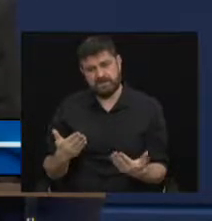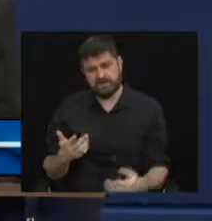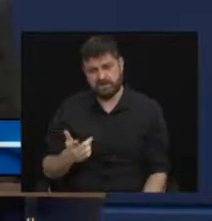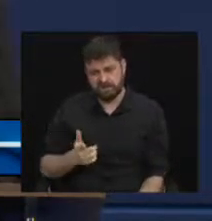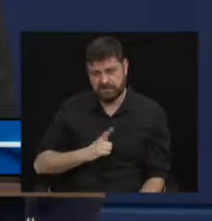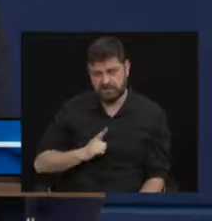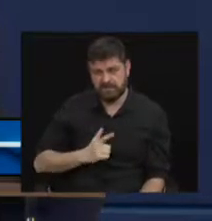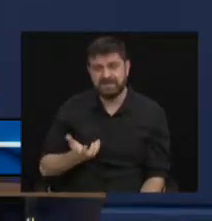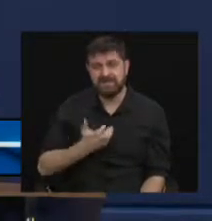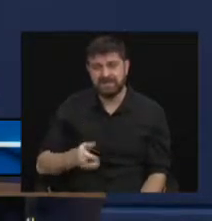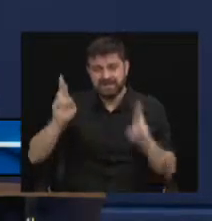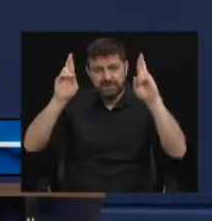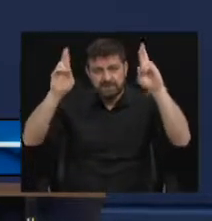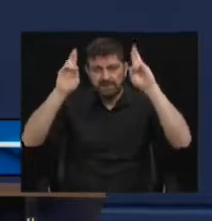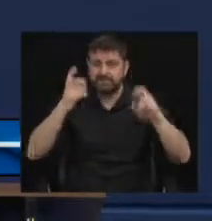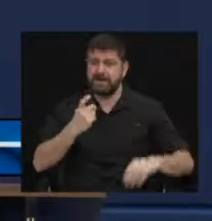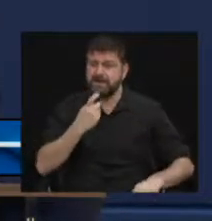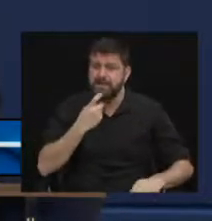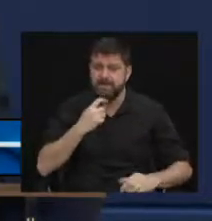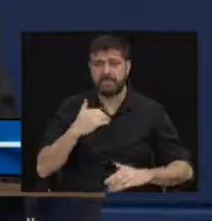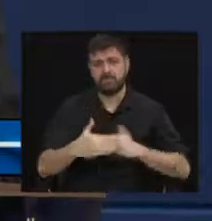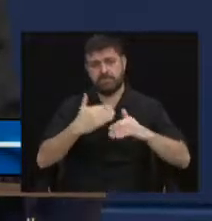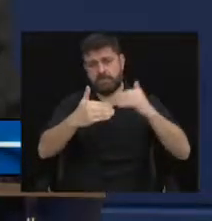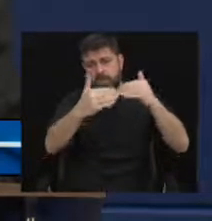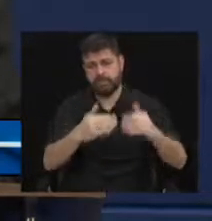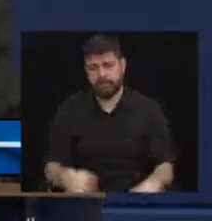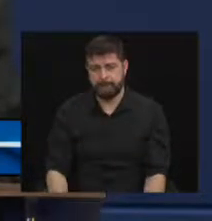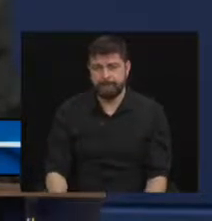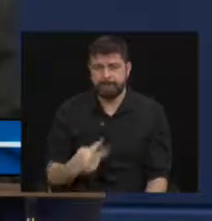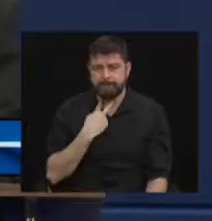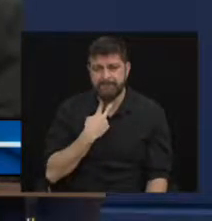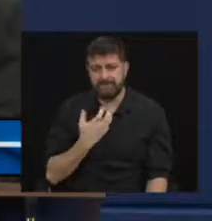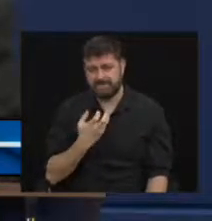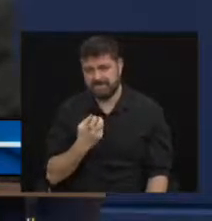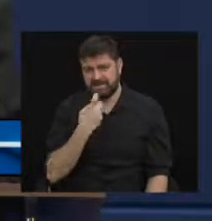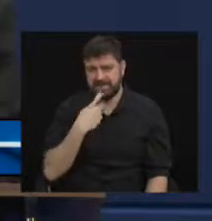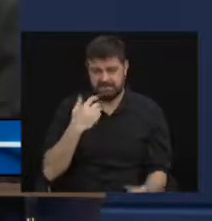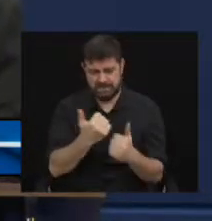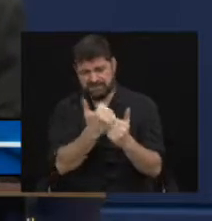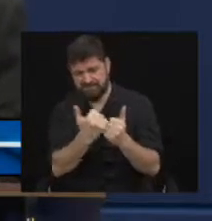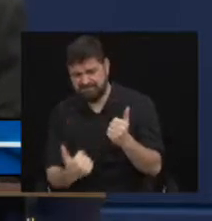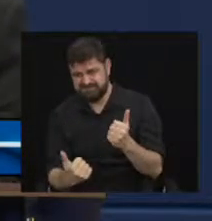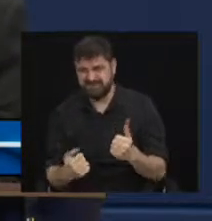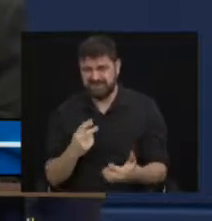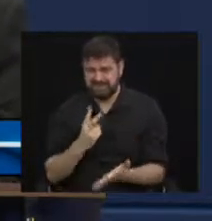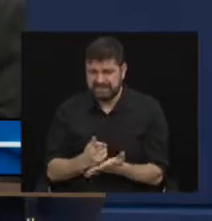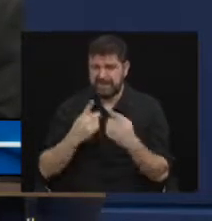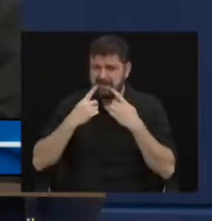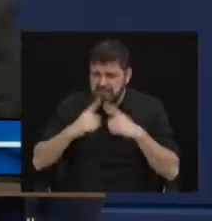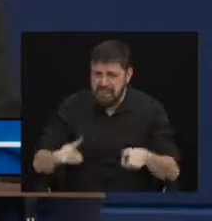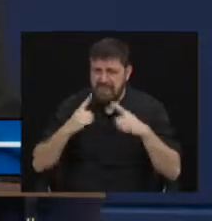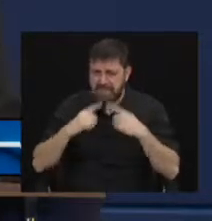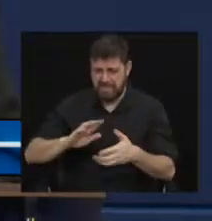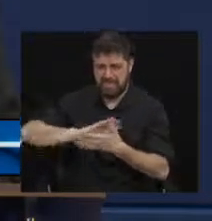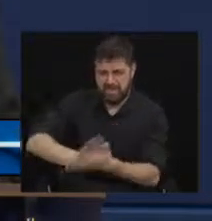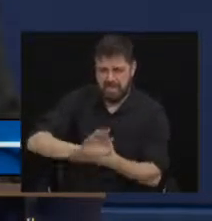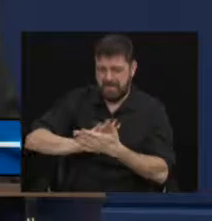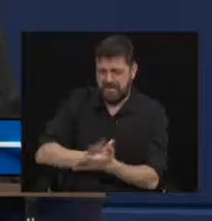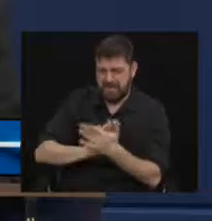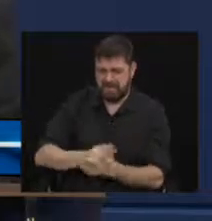Claro, tem muitos que querem que a cidade vá bem, que vá para frente, mas outros querem que a cidade ande